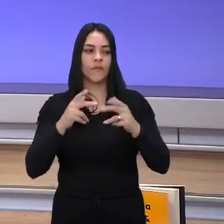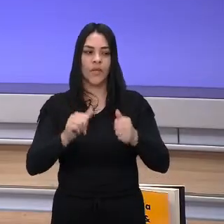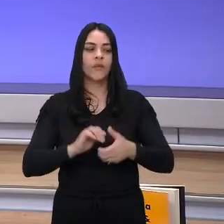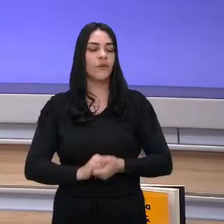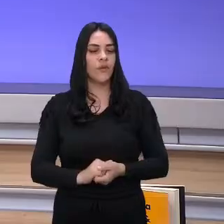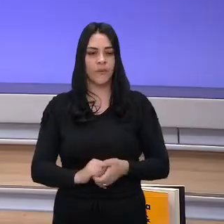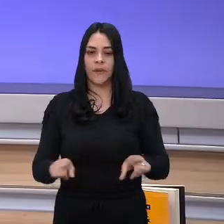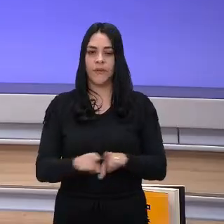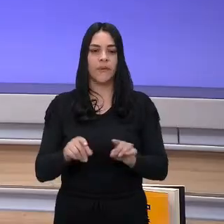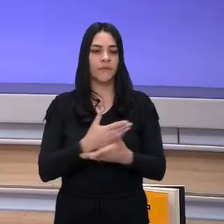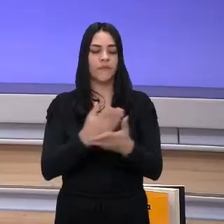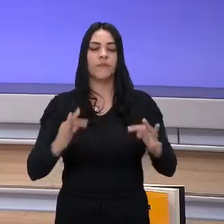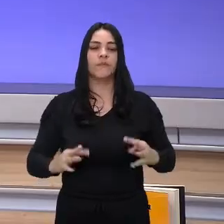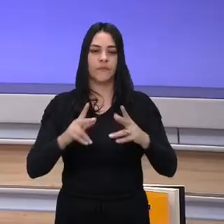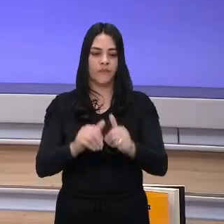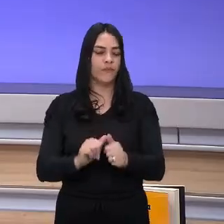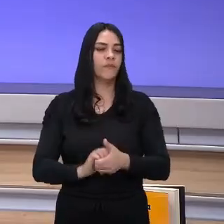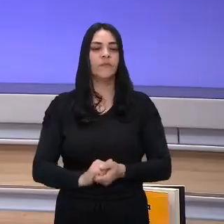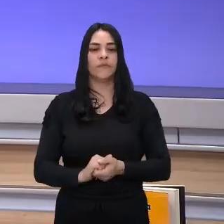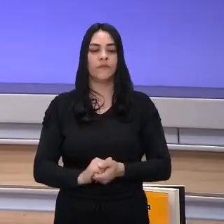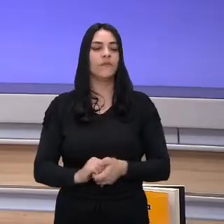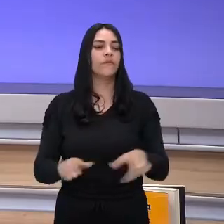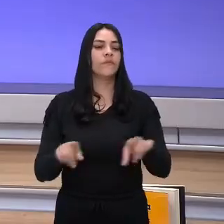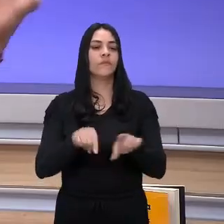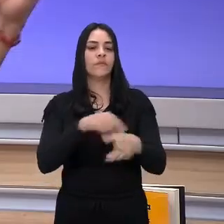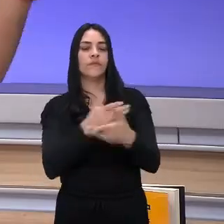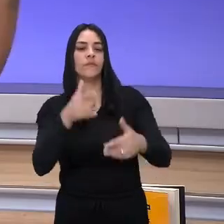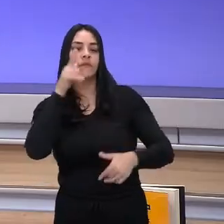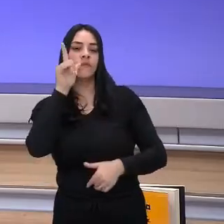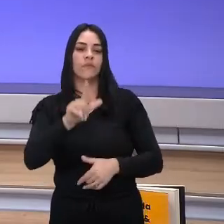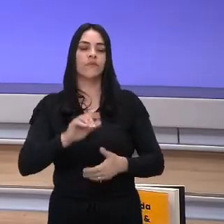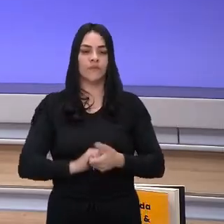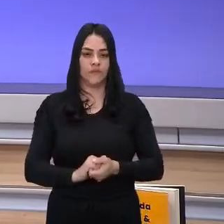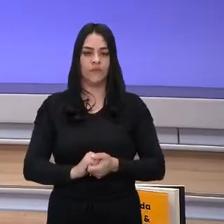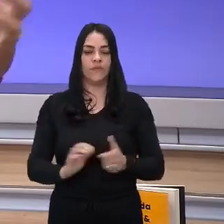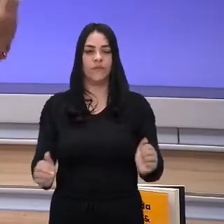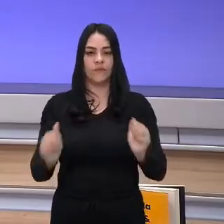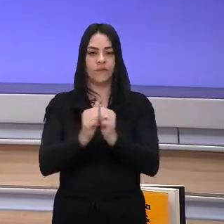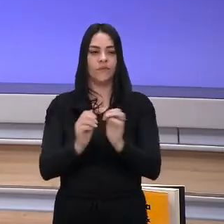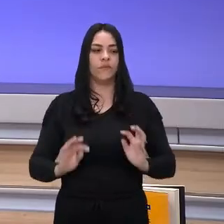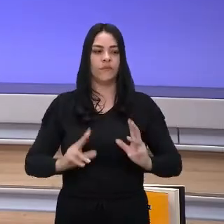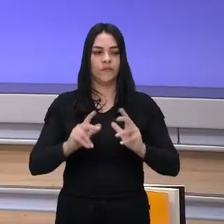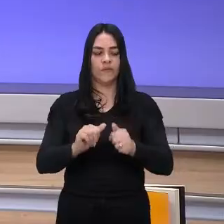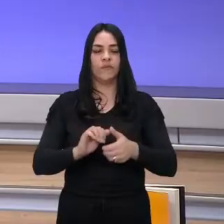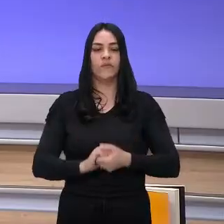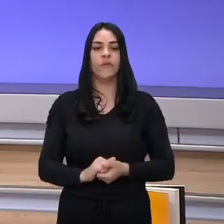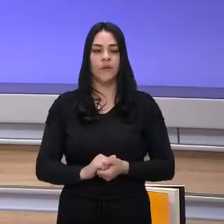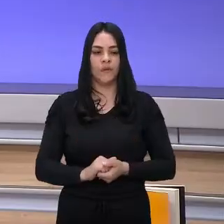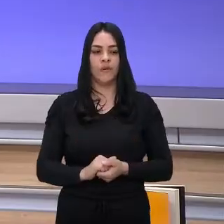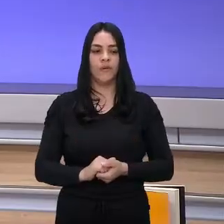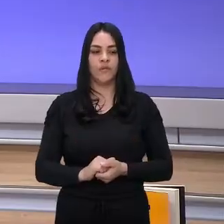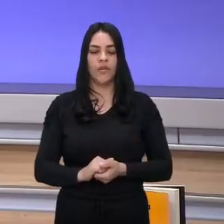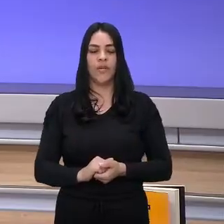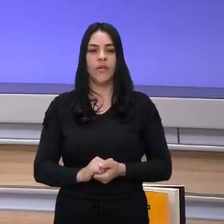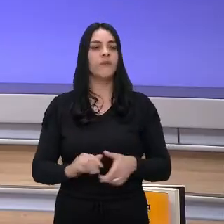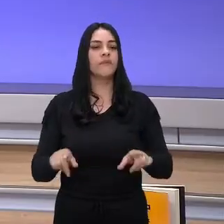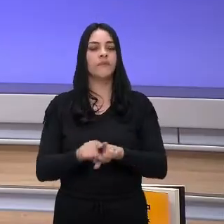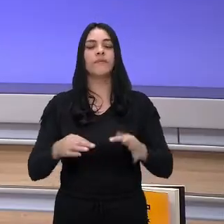o óleo domiciliar também. Então, assim, nós conseguimos aglobar aí um geral de resíduos